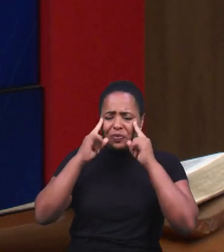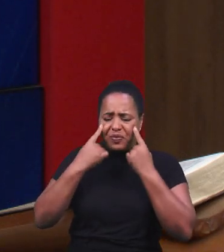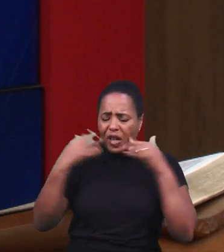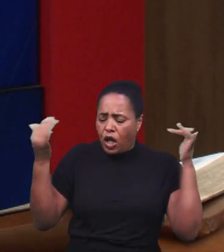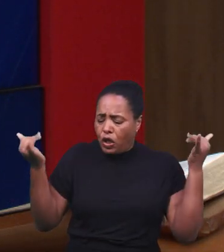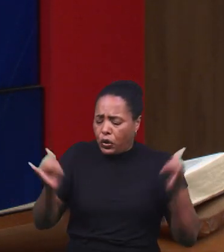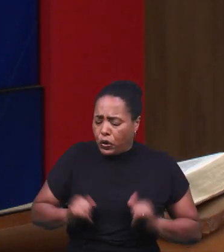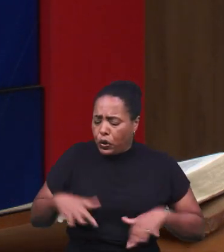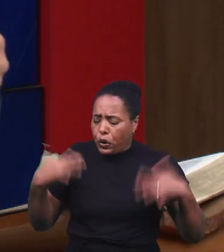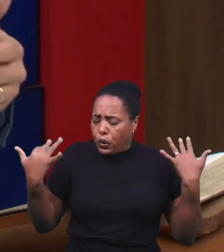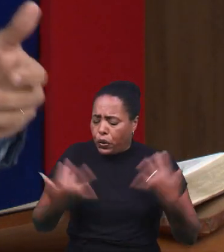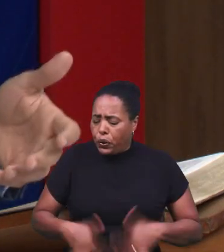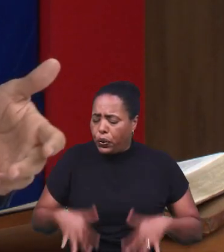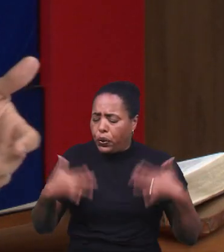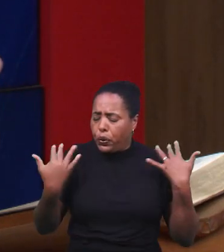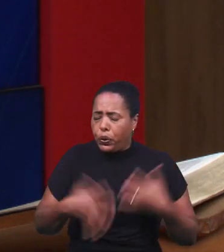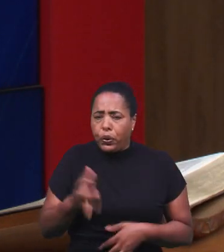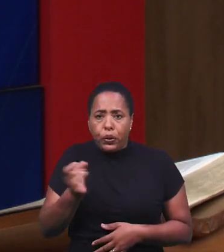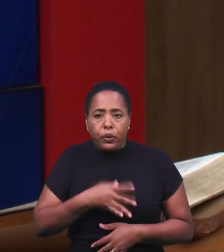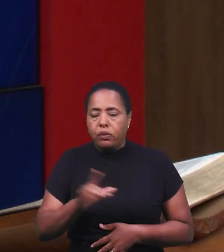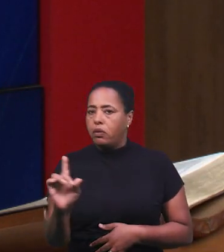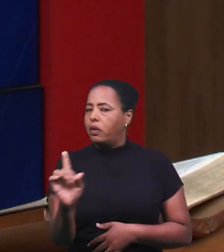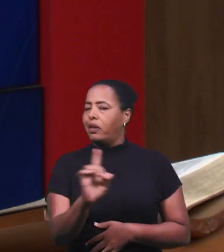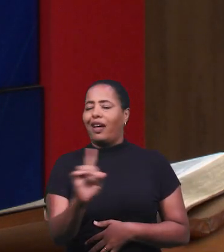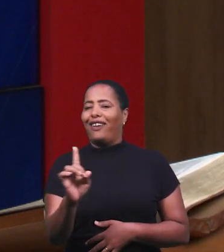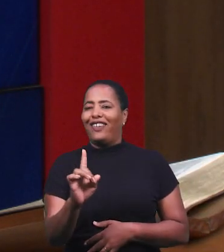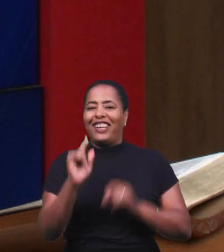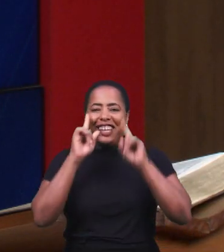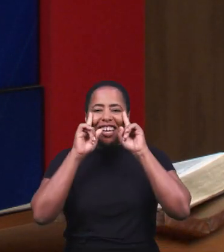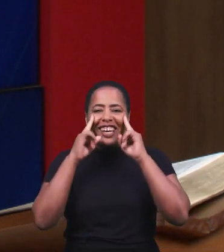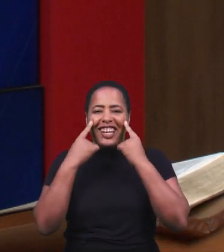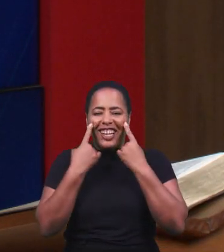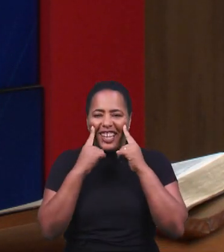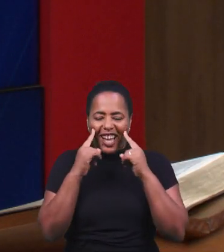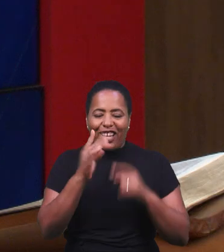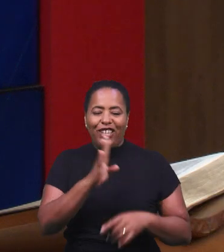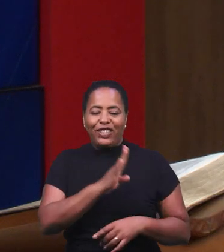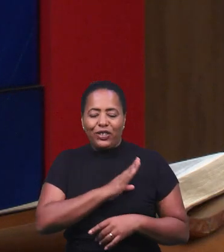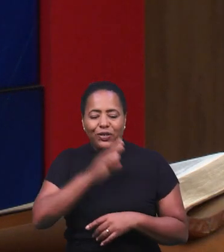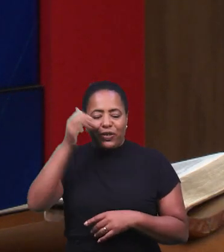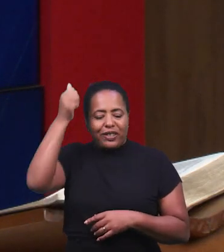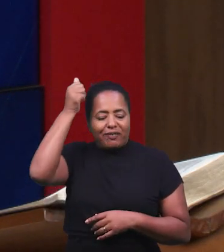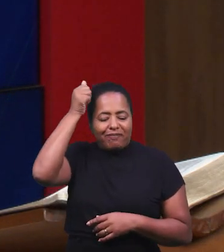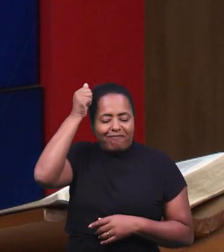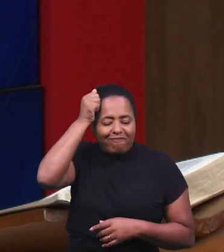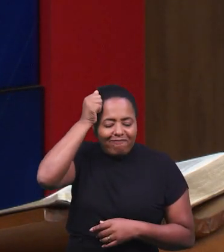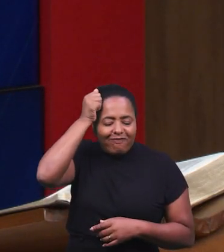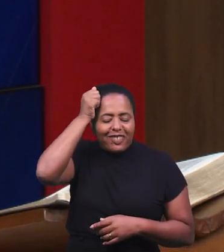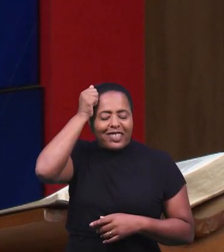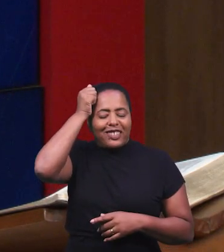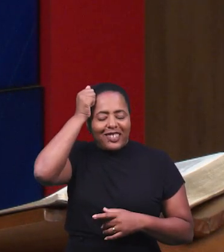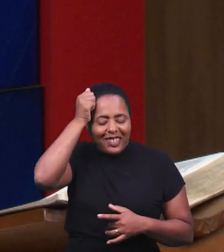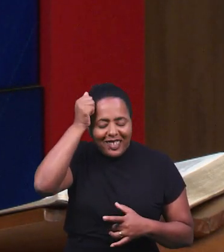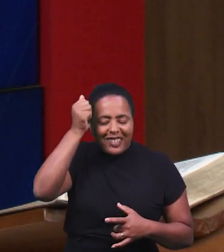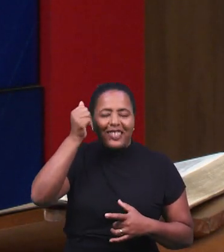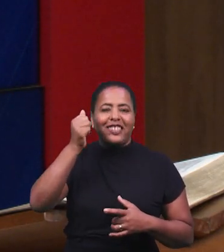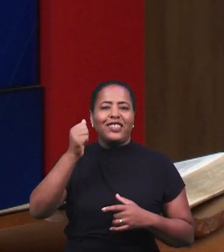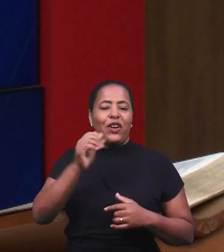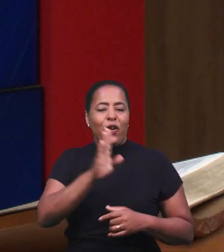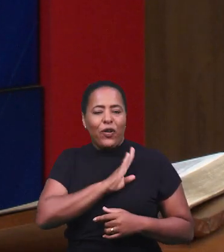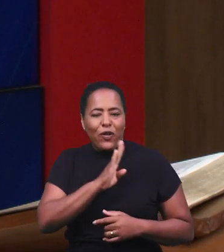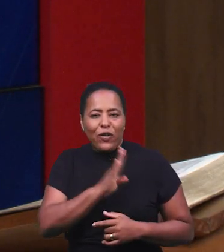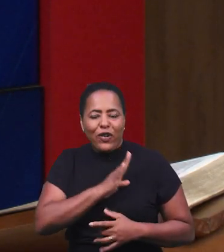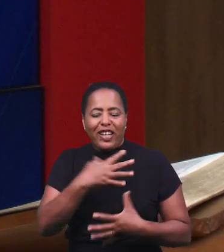dor, não eram lágrimas de medo, eram lágrimas de um coração arrependido, contrito, quebrantado, que